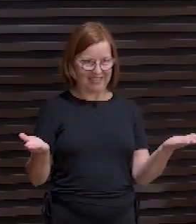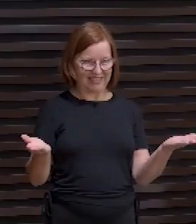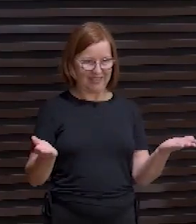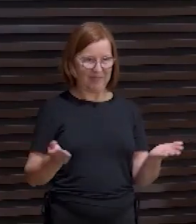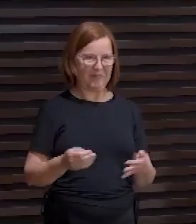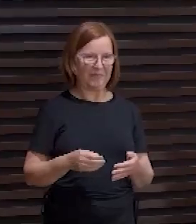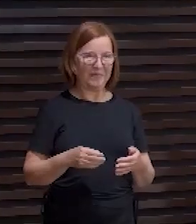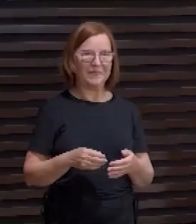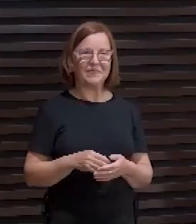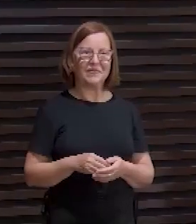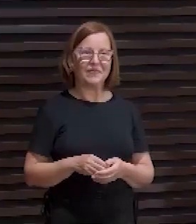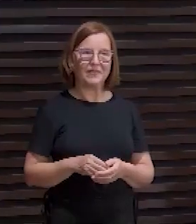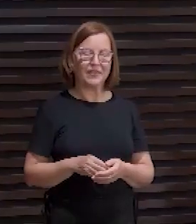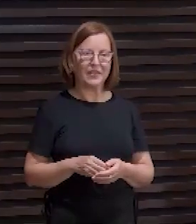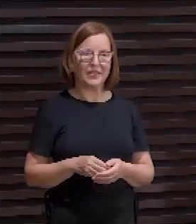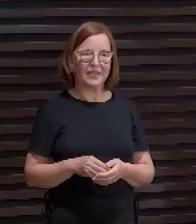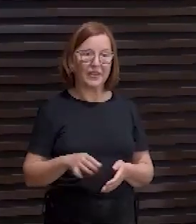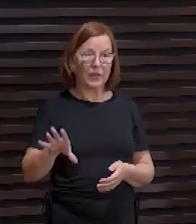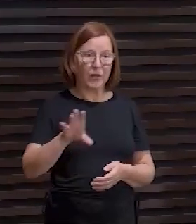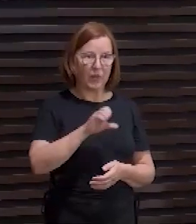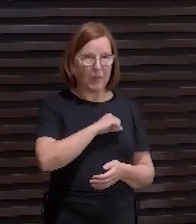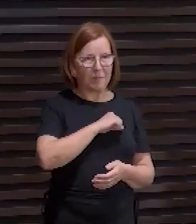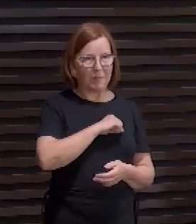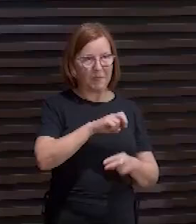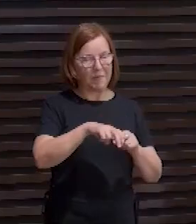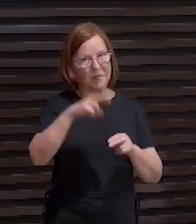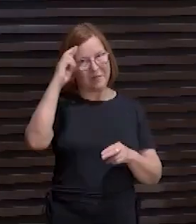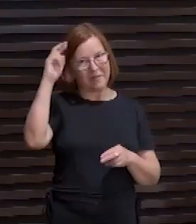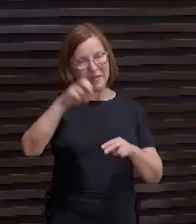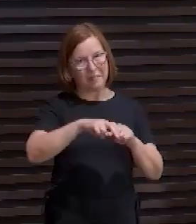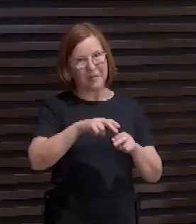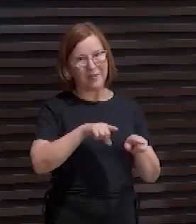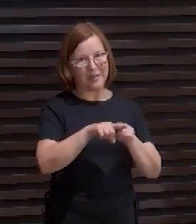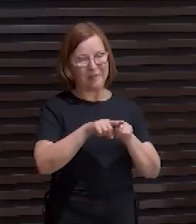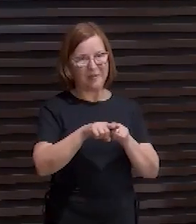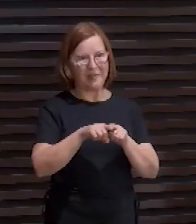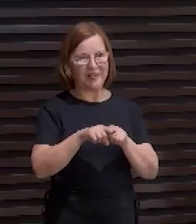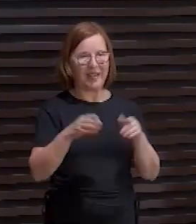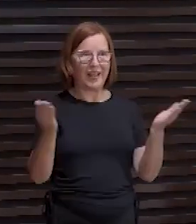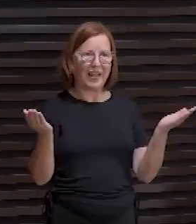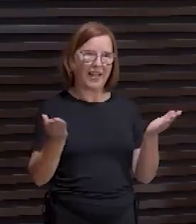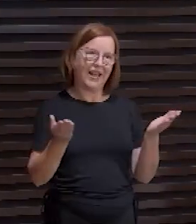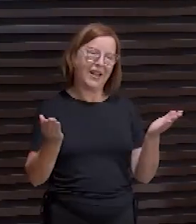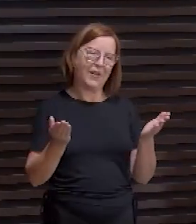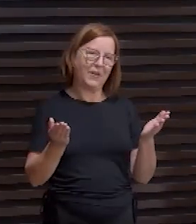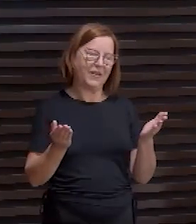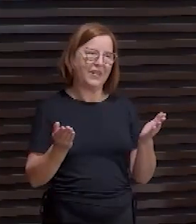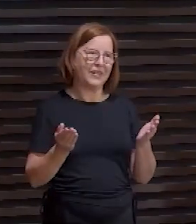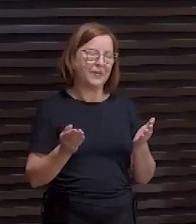tudo. Então aquele amor ao Senhor e aos irmãos agora tem uma referência encarnada.